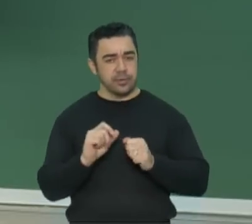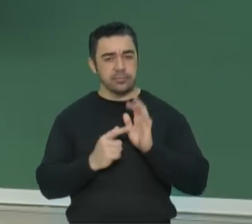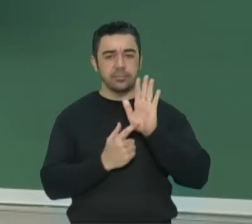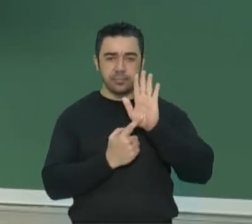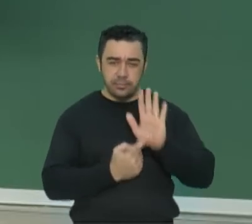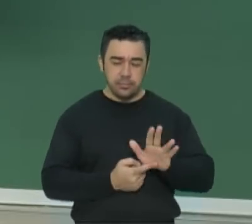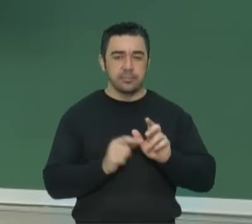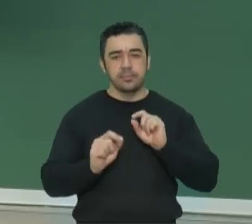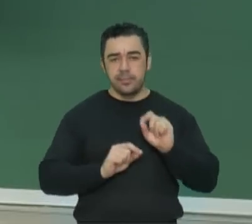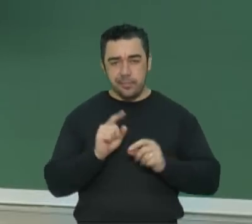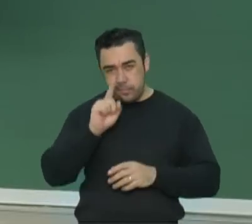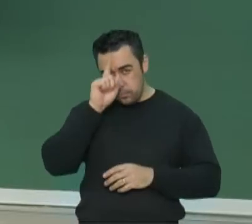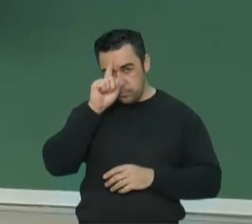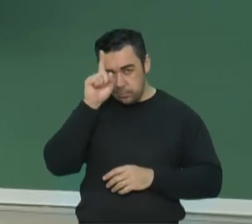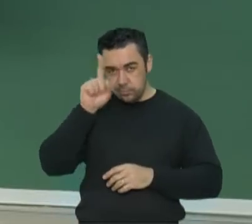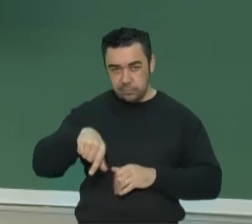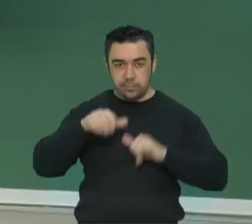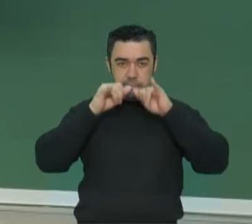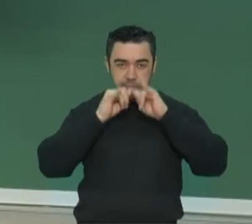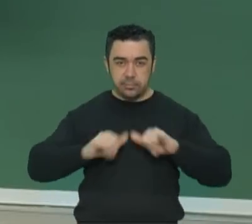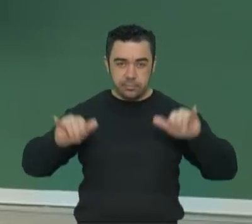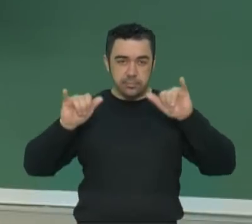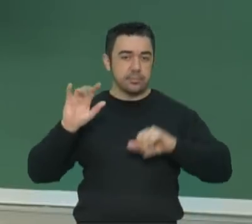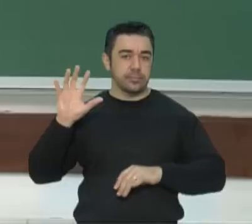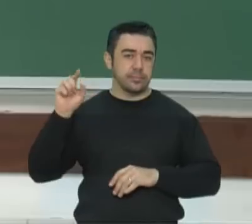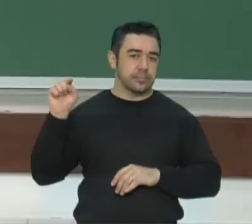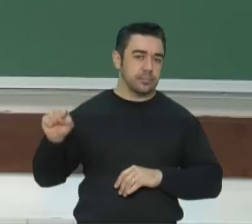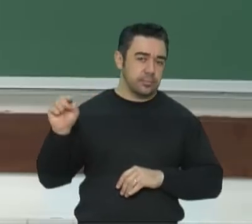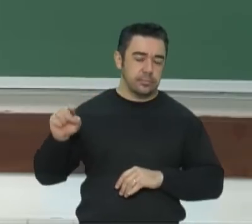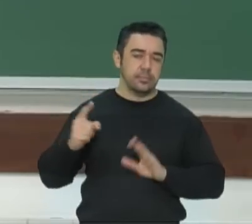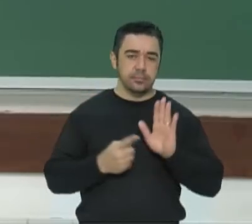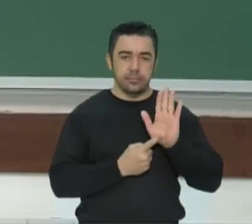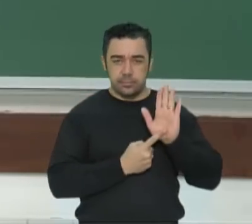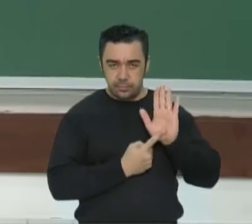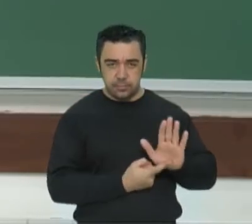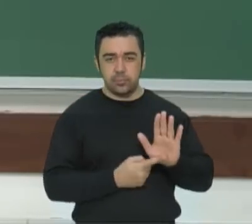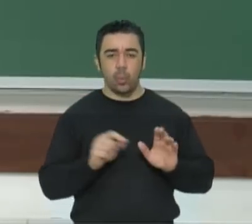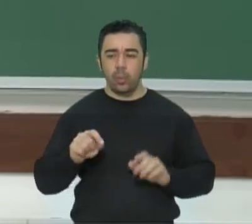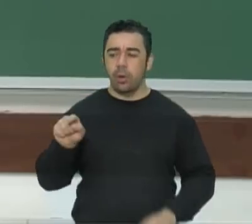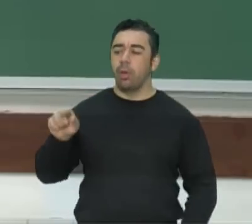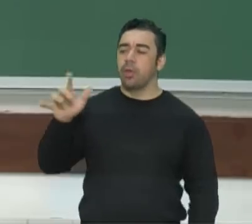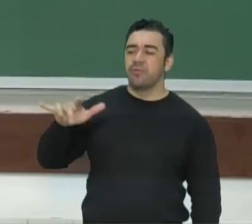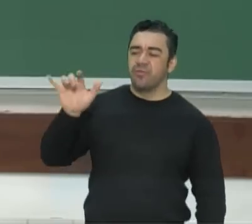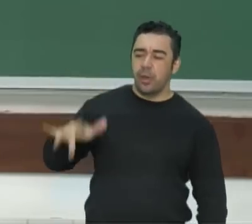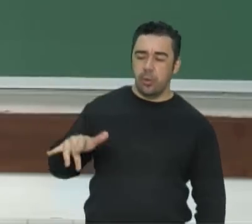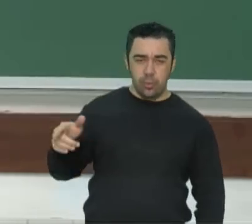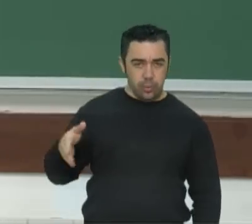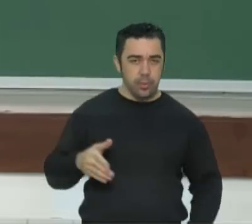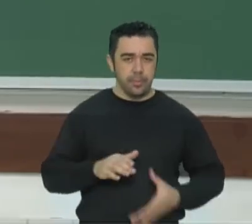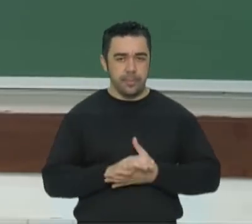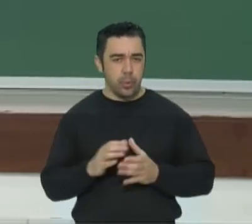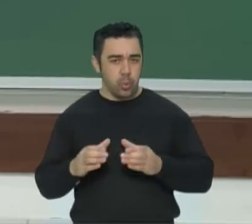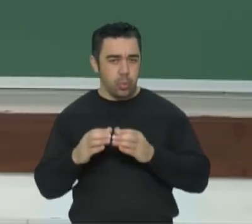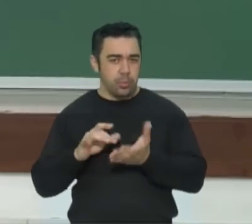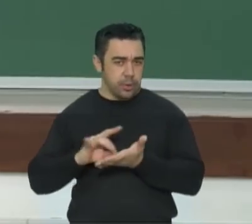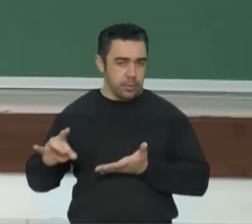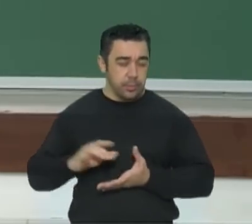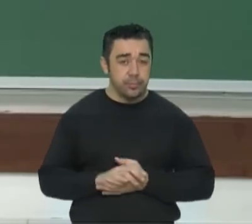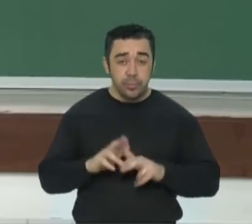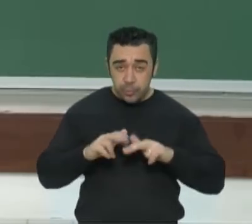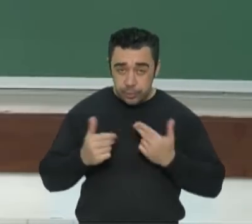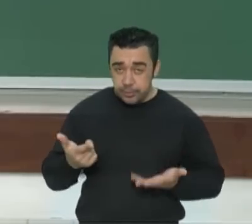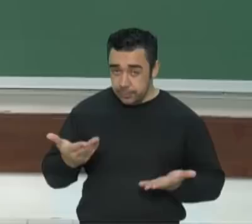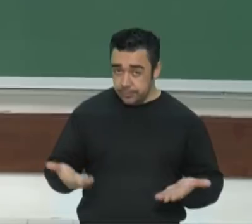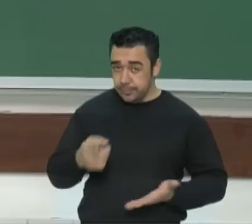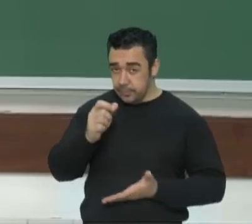então essa ideia de fazer propaganda dos seus atos e de mostrar a inferioridade do inimigo. Por falar nisso,